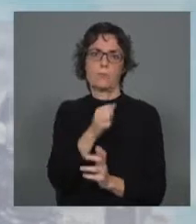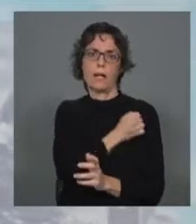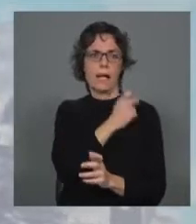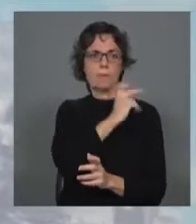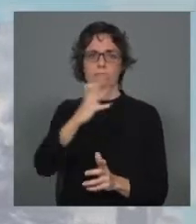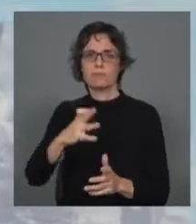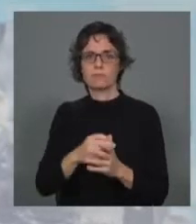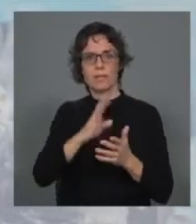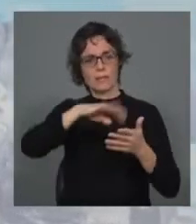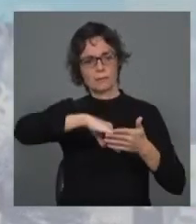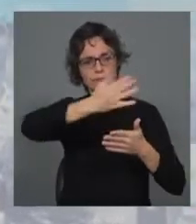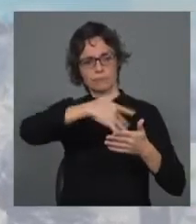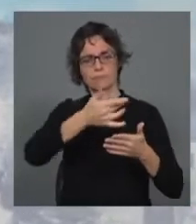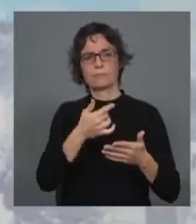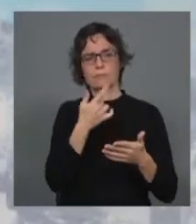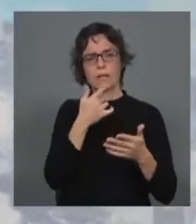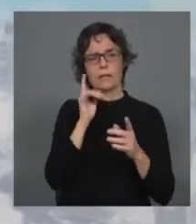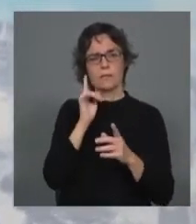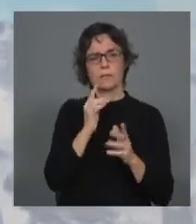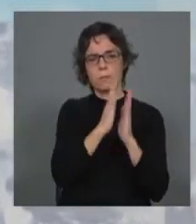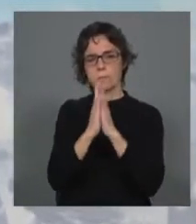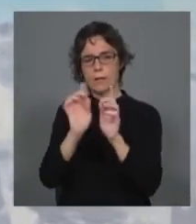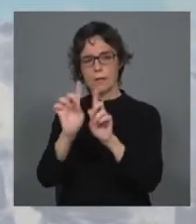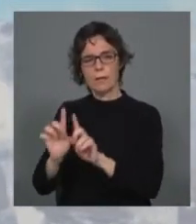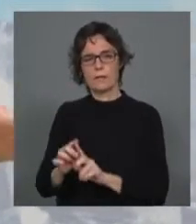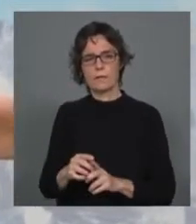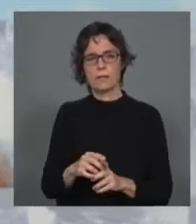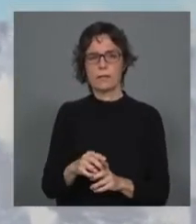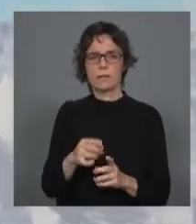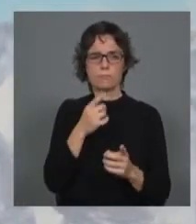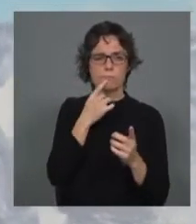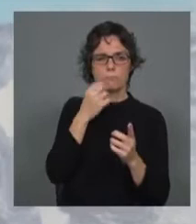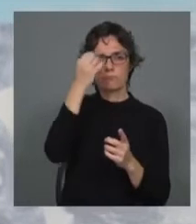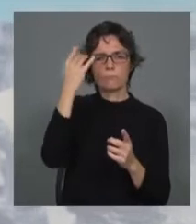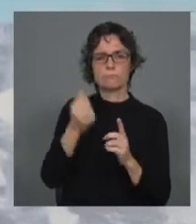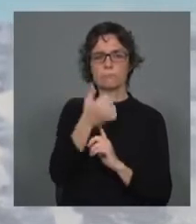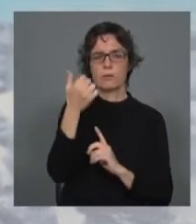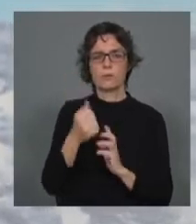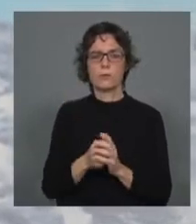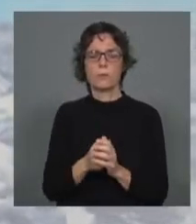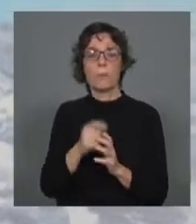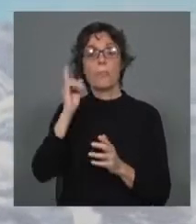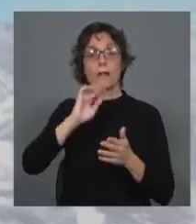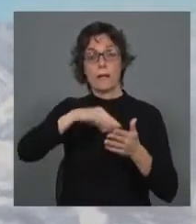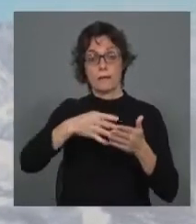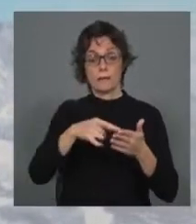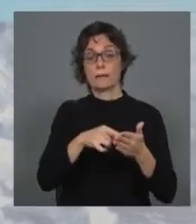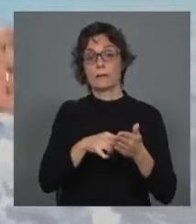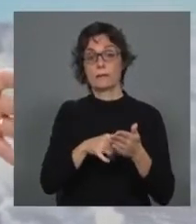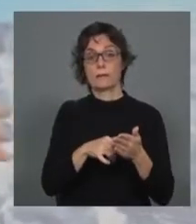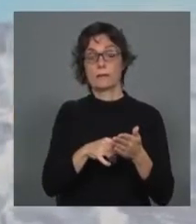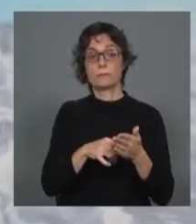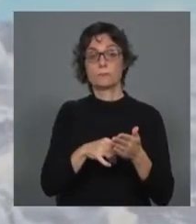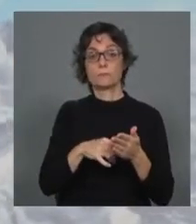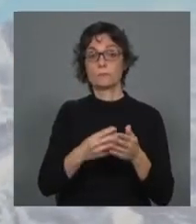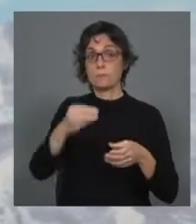sobre as 7 religiões e os calendários de cada uma delas e, como disse há pouco, os 11